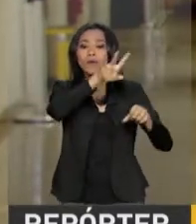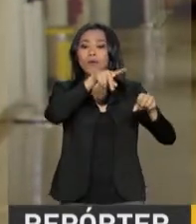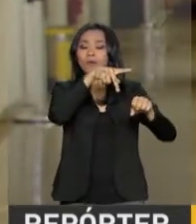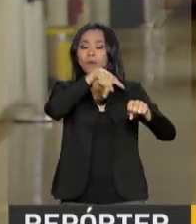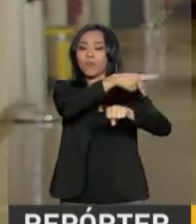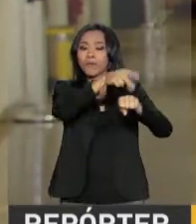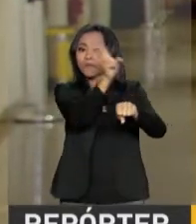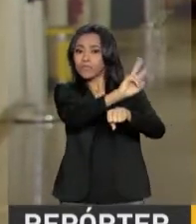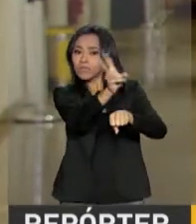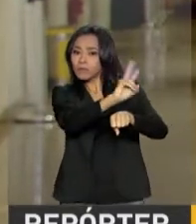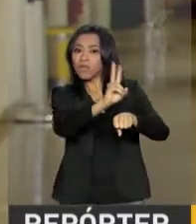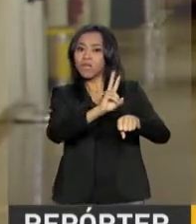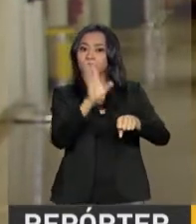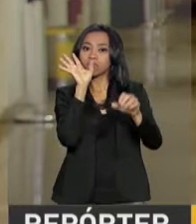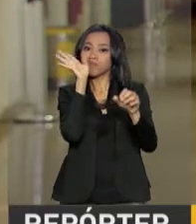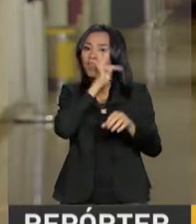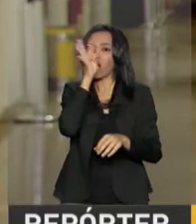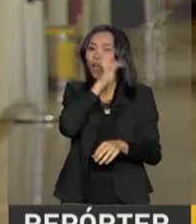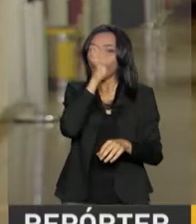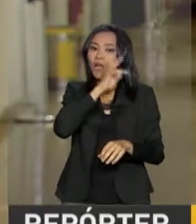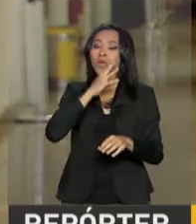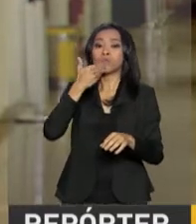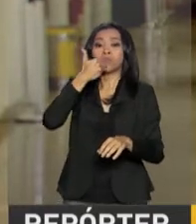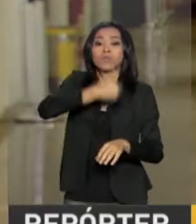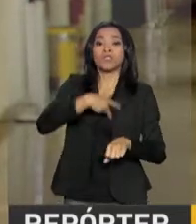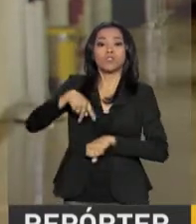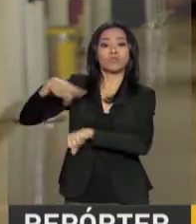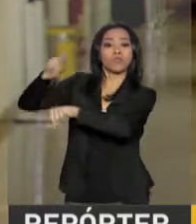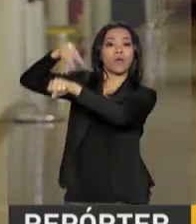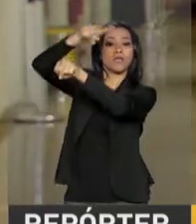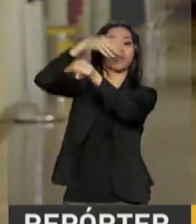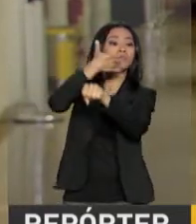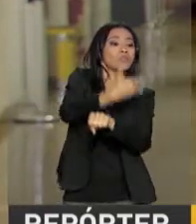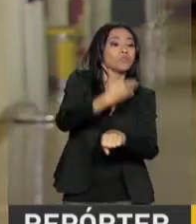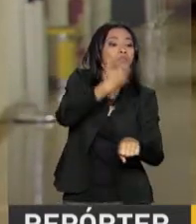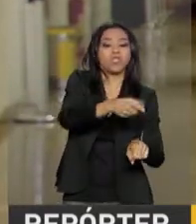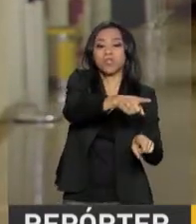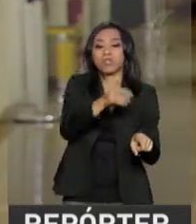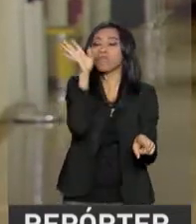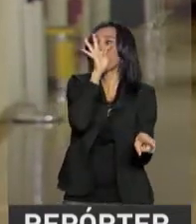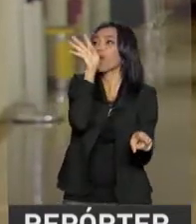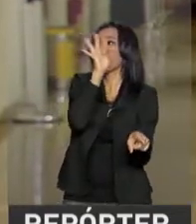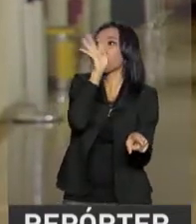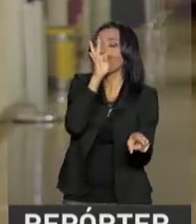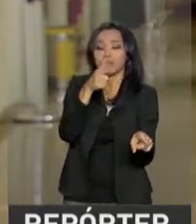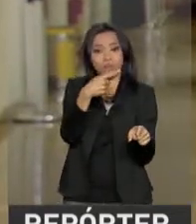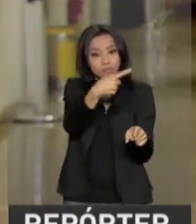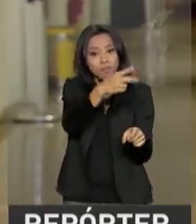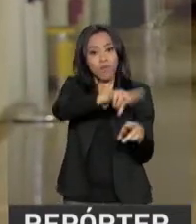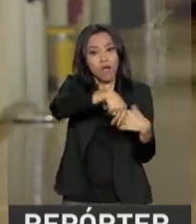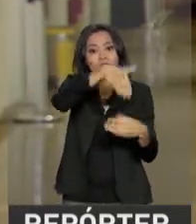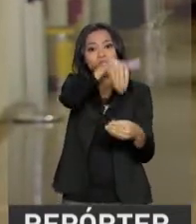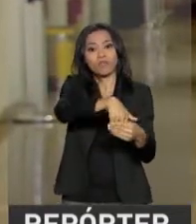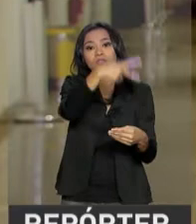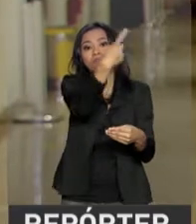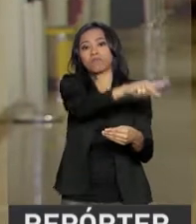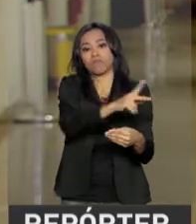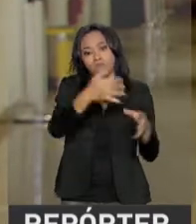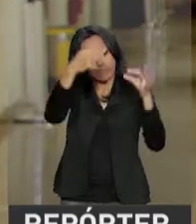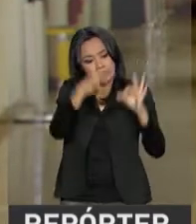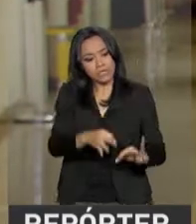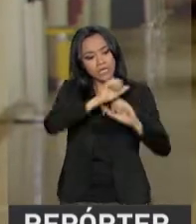da comunidade internacional pela realização de eleições livres justas transparentes e democráticas